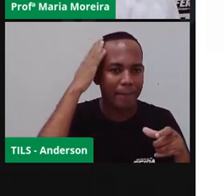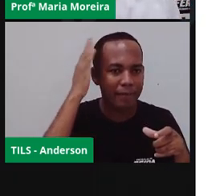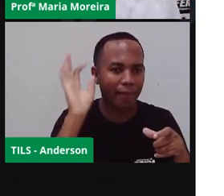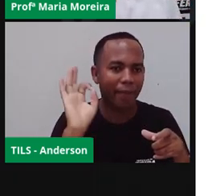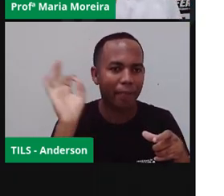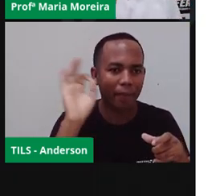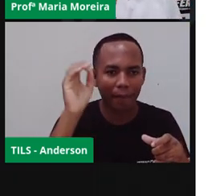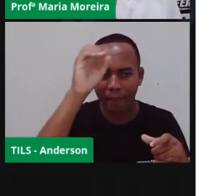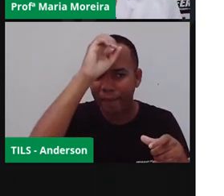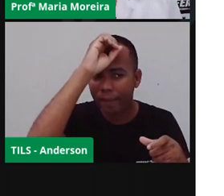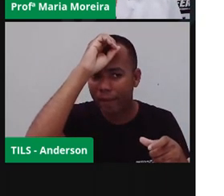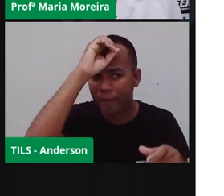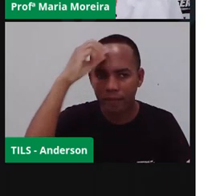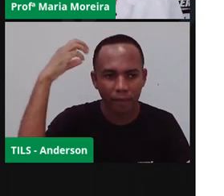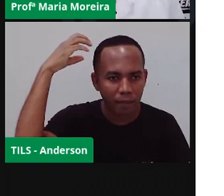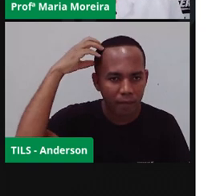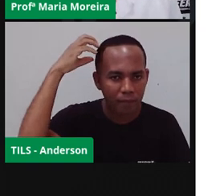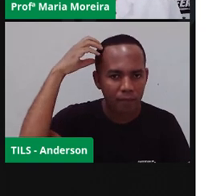tá?